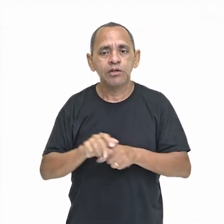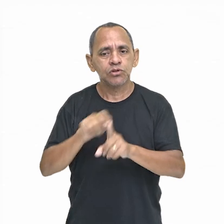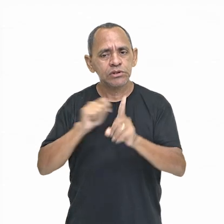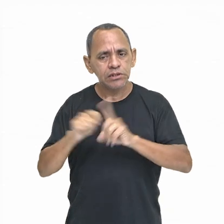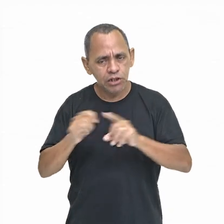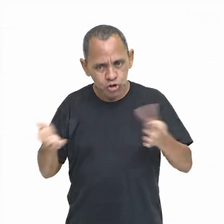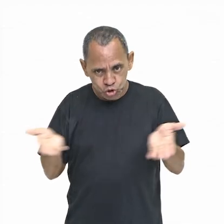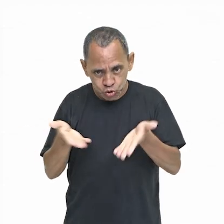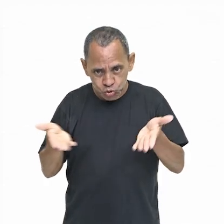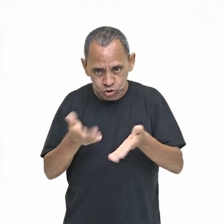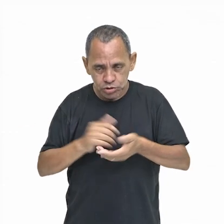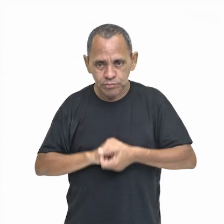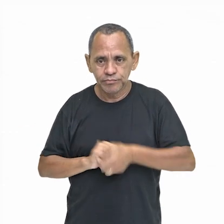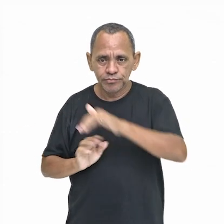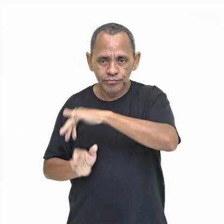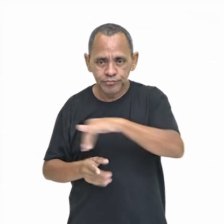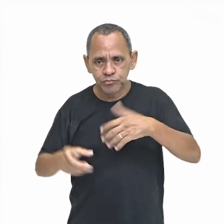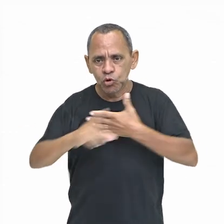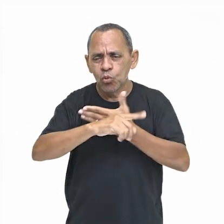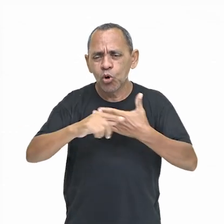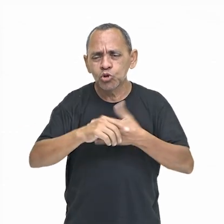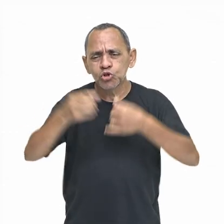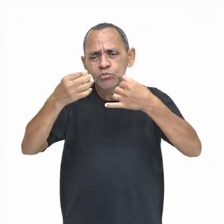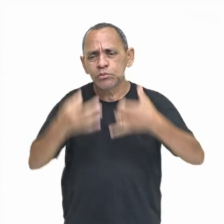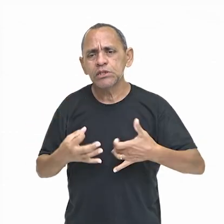bem. Para o autor